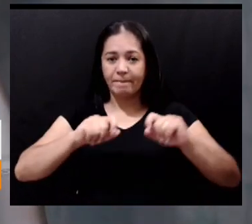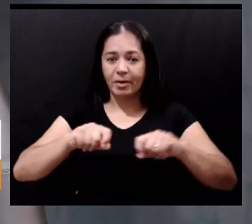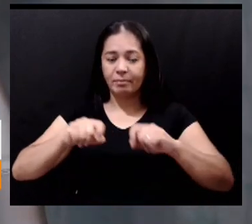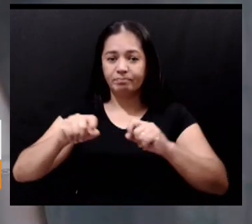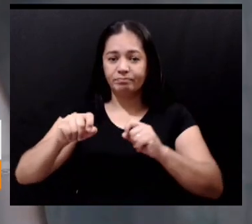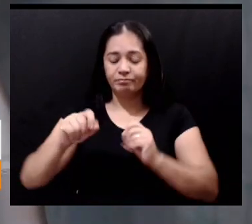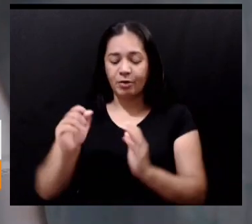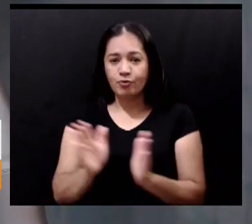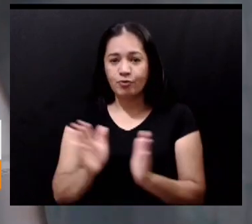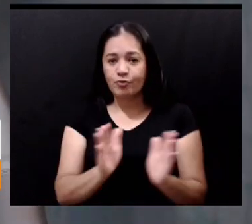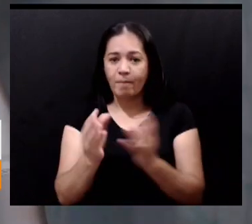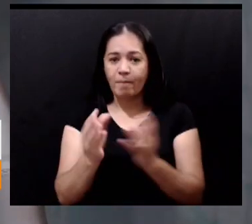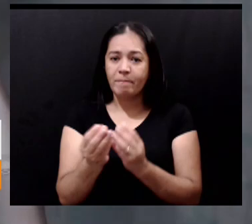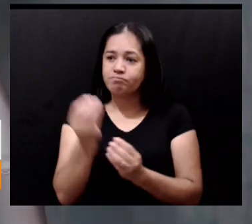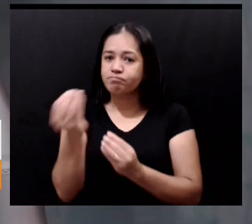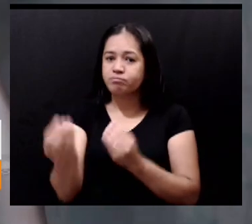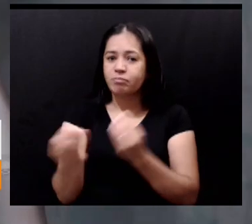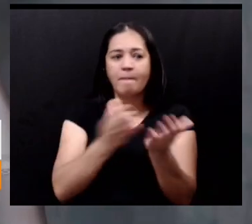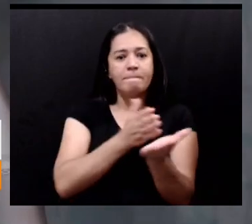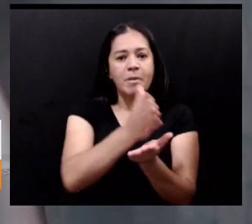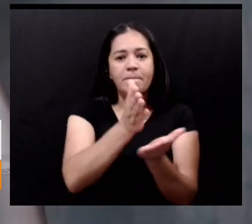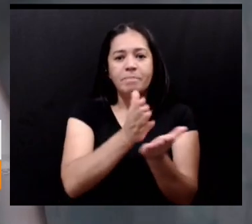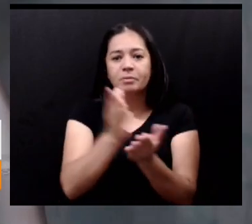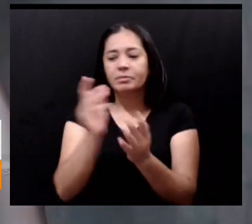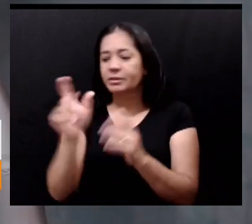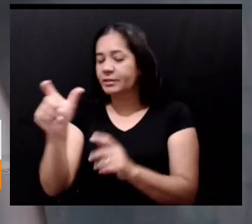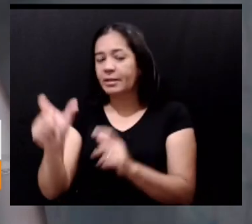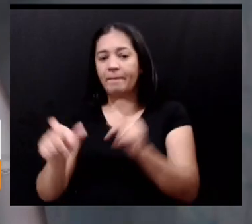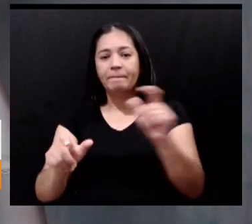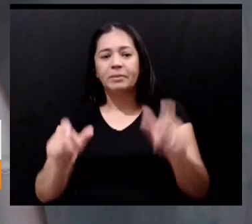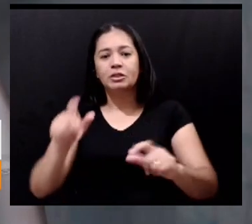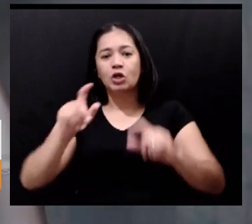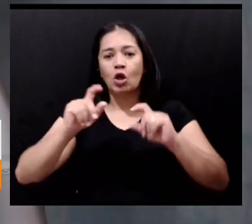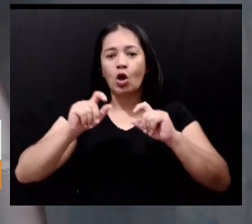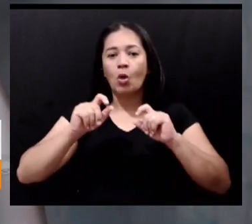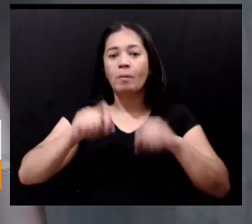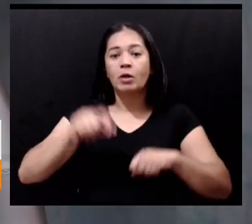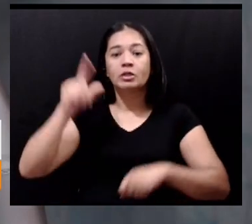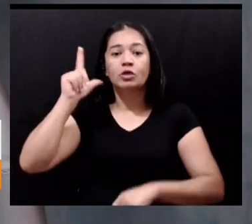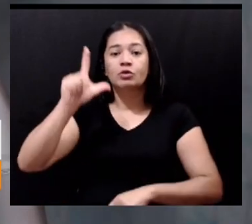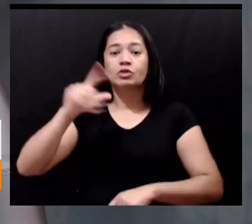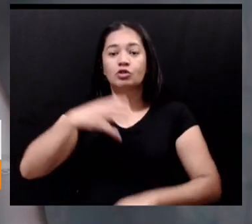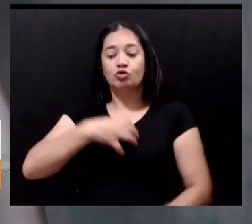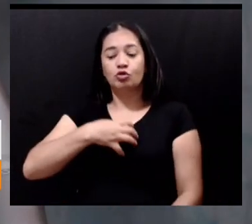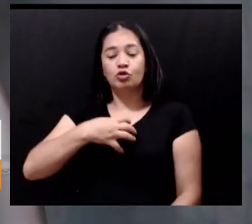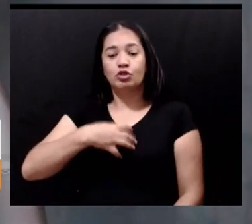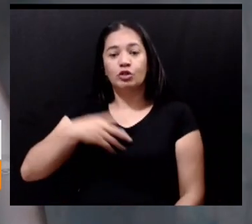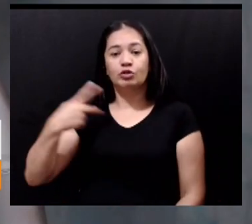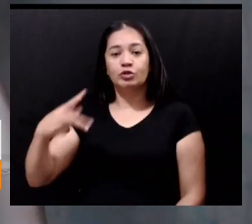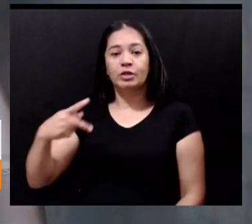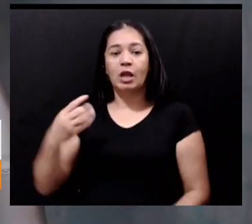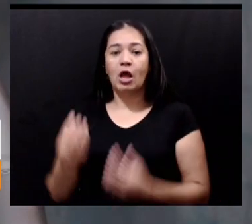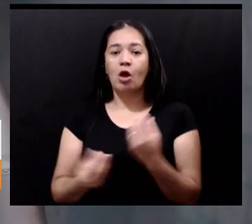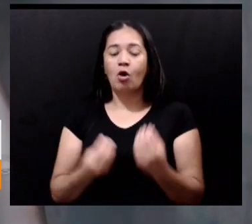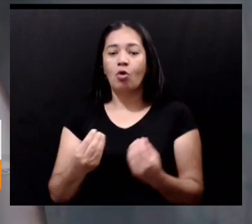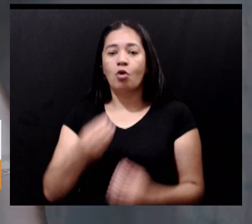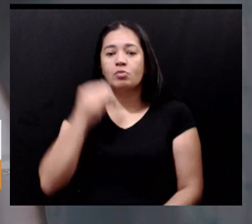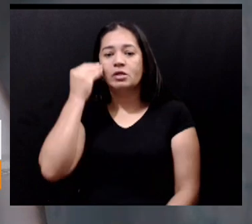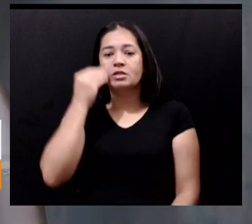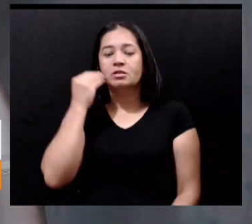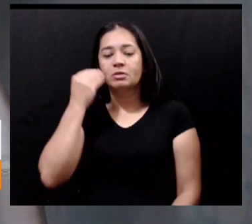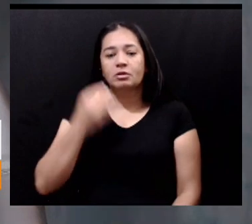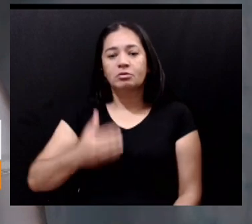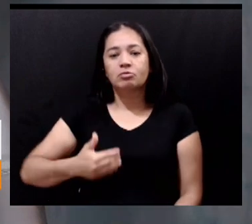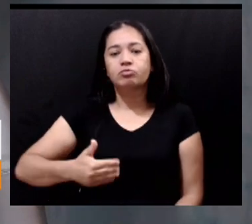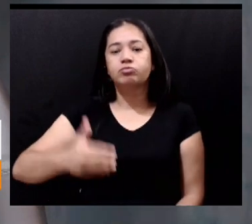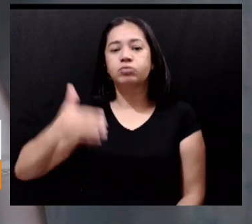oferecer possibilidades para que a pessoa possa encontrar, na sua maneira, como atravessar essa experiência. Eu entendo que a gente não